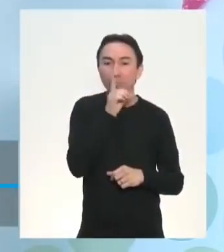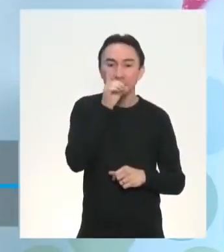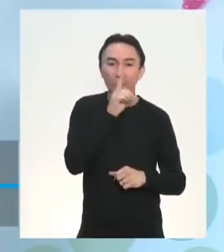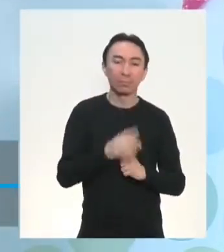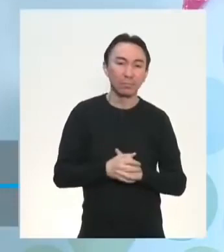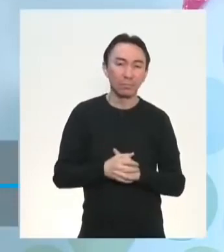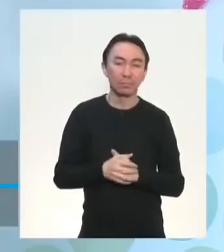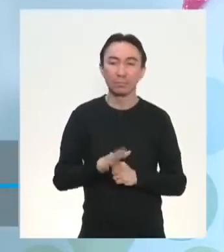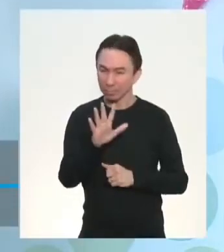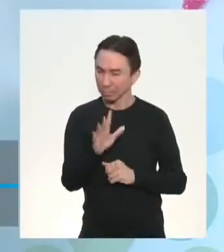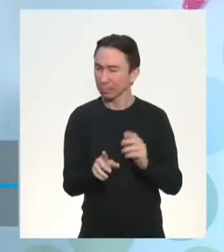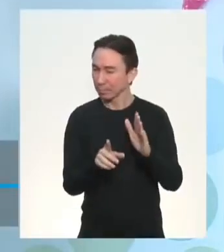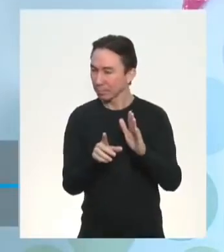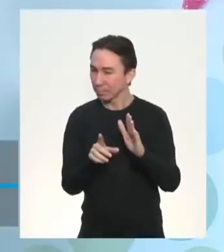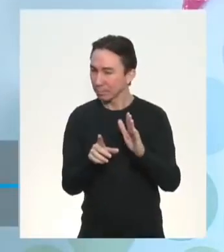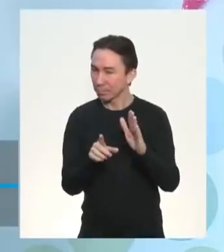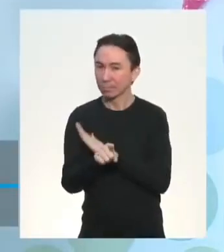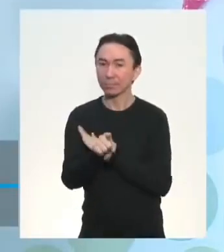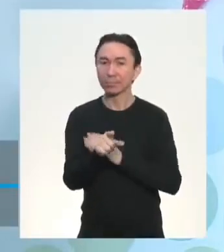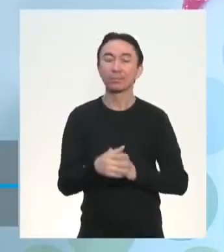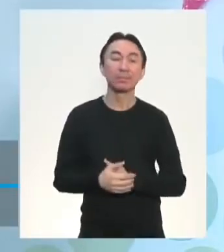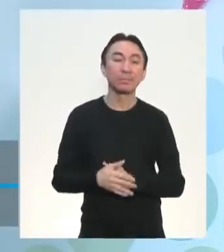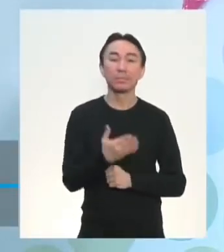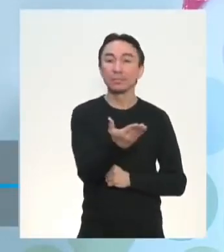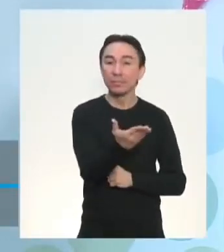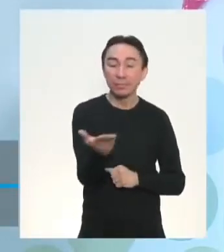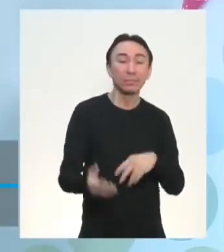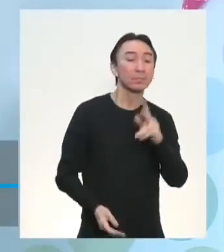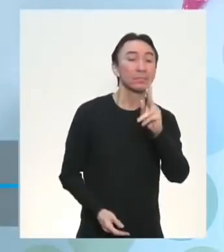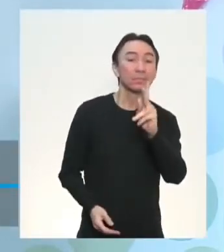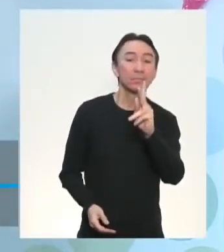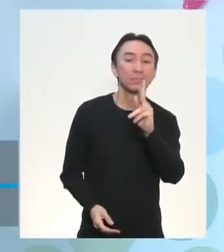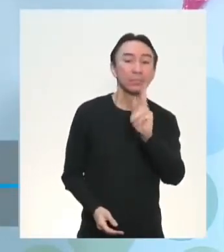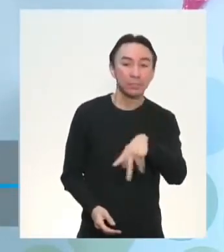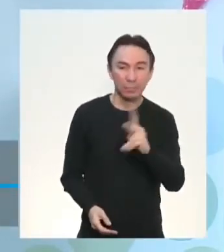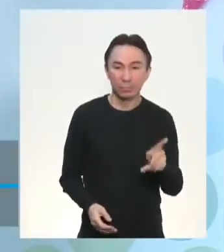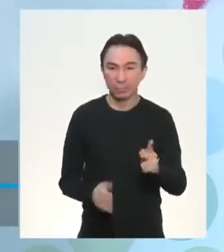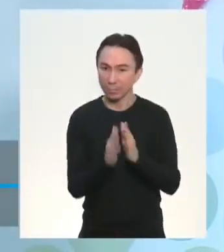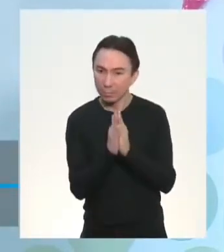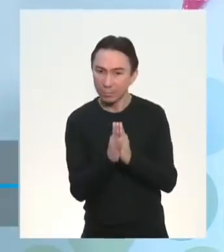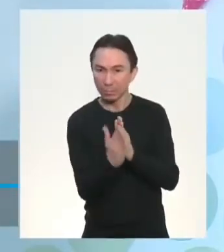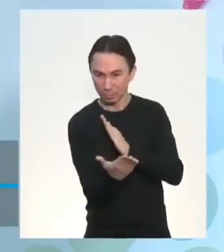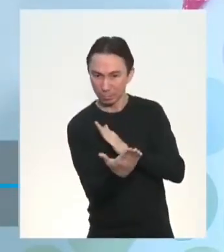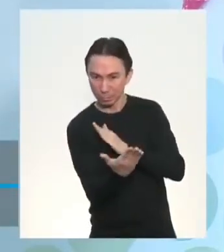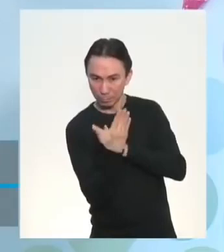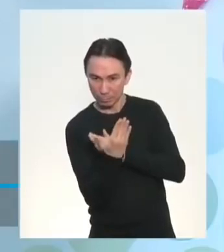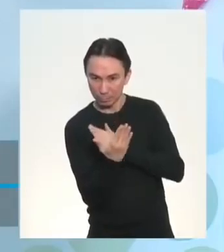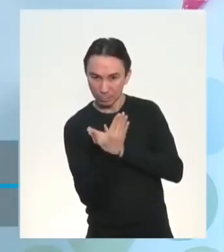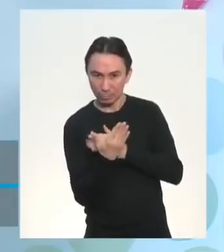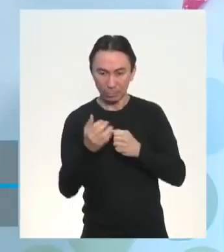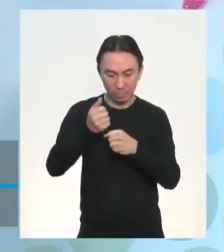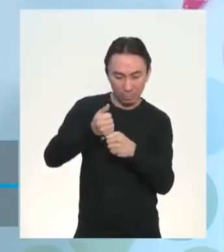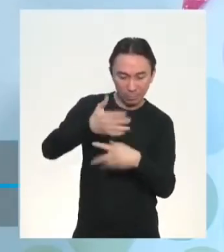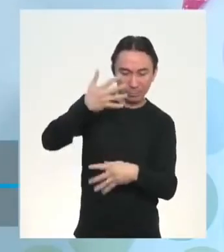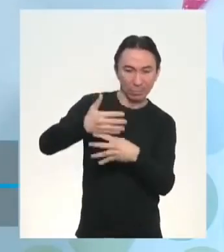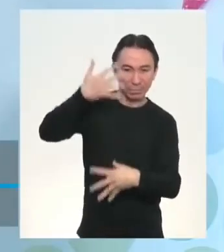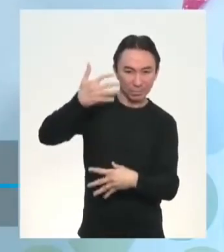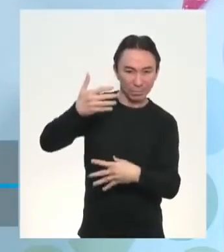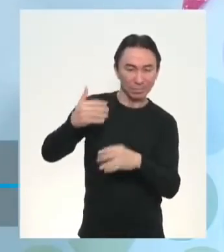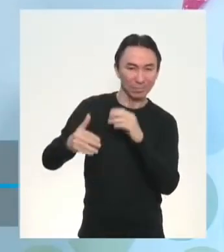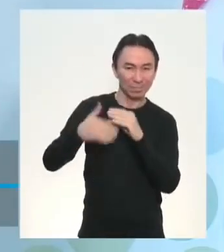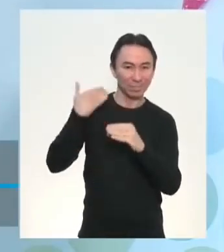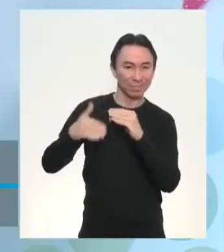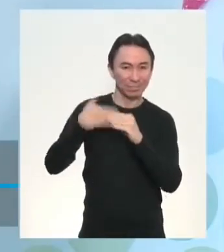Fiz, né? Eu gostaria de pedir a colaboração de vocês conosco no chat. Muitas das vezes, as mensagens que